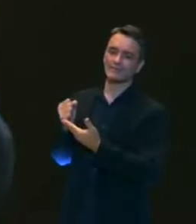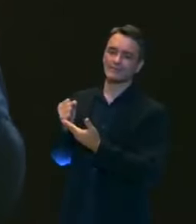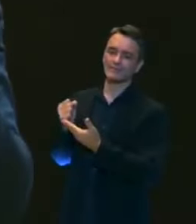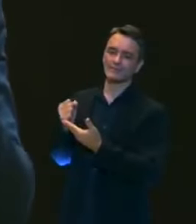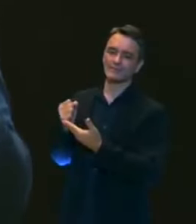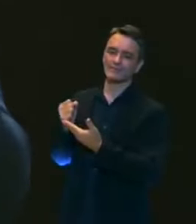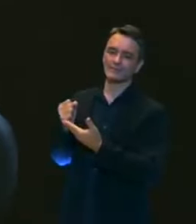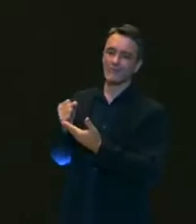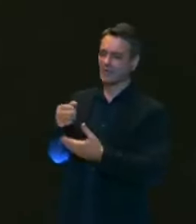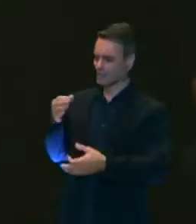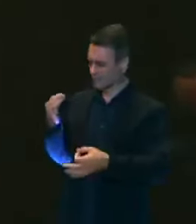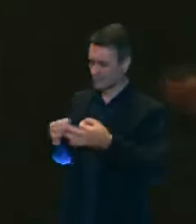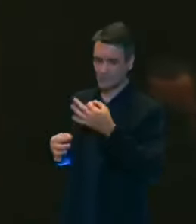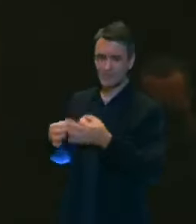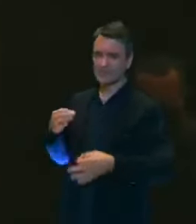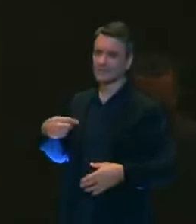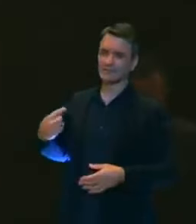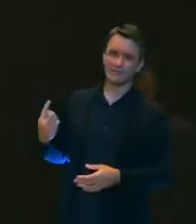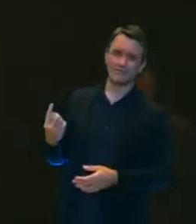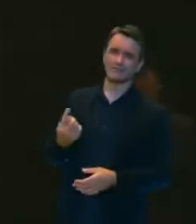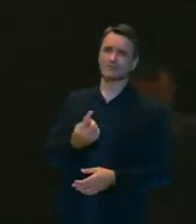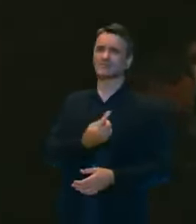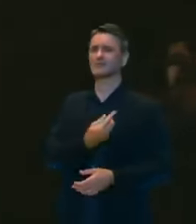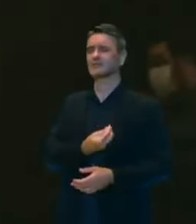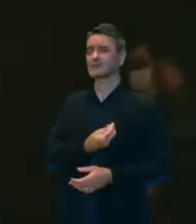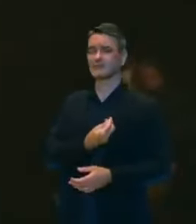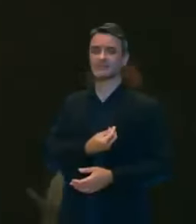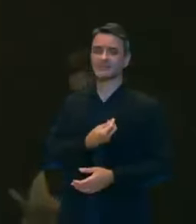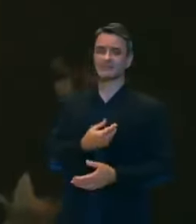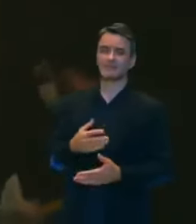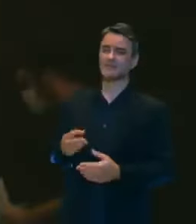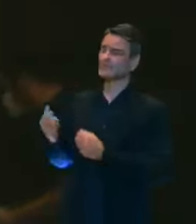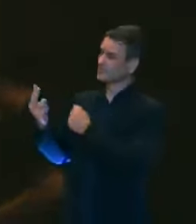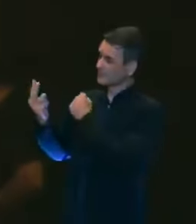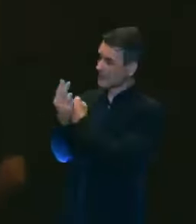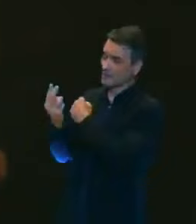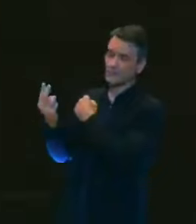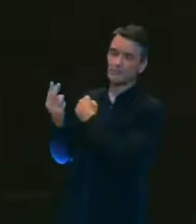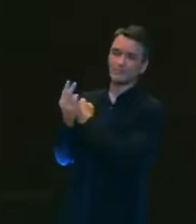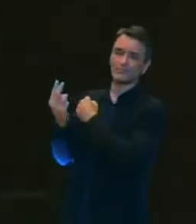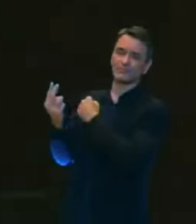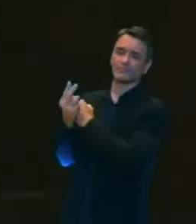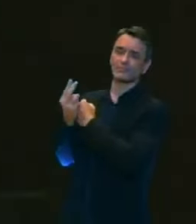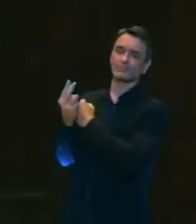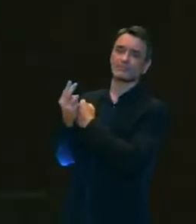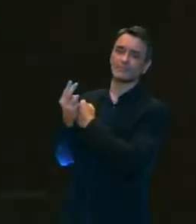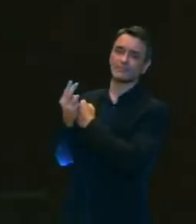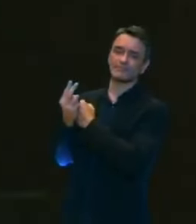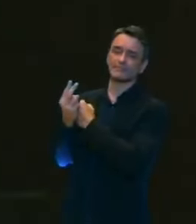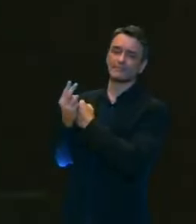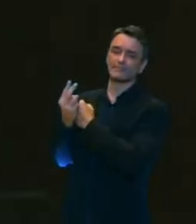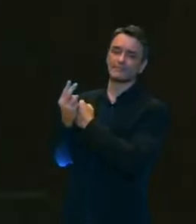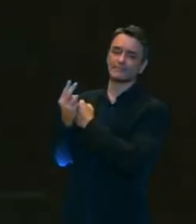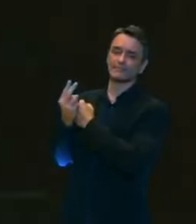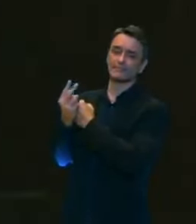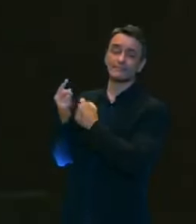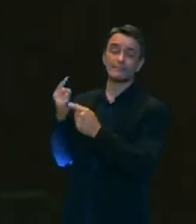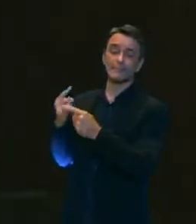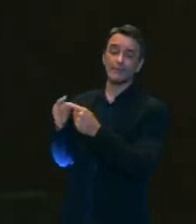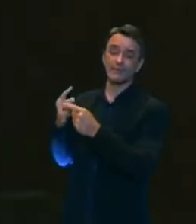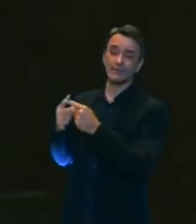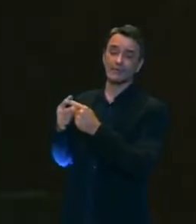as nossas causas, nos protege, nos cuida como um bom